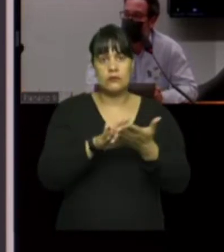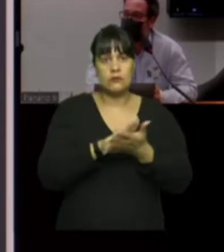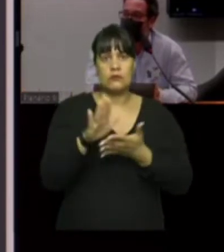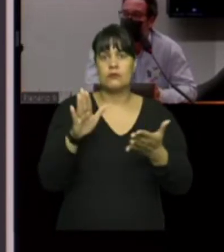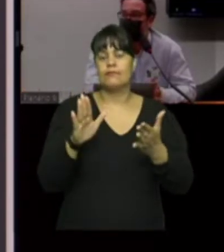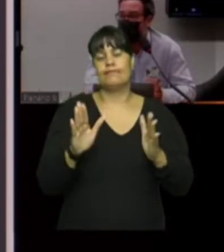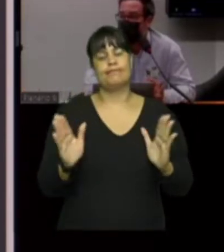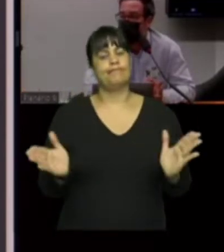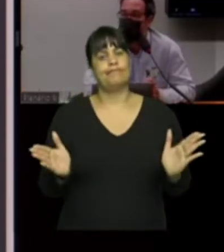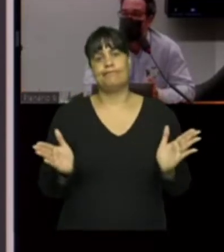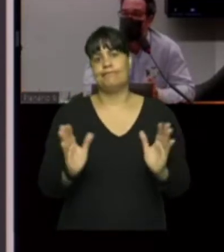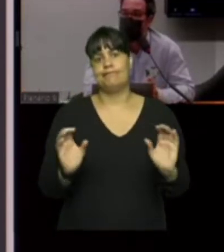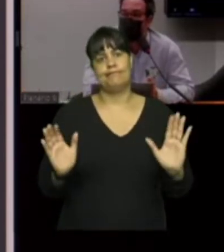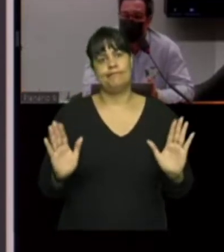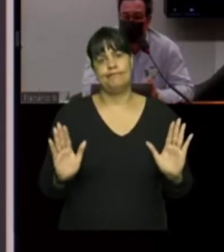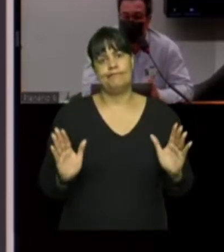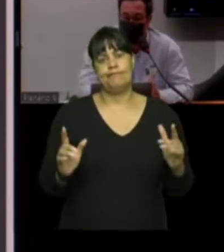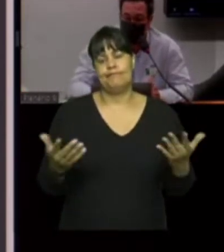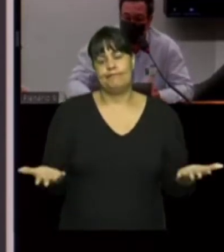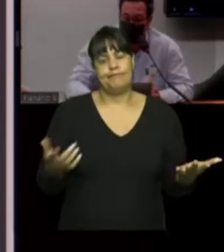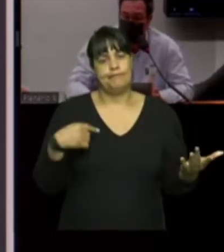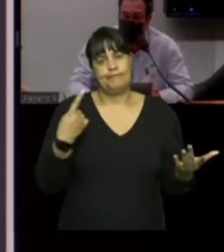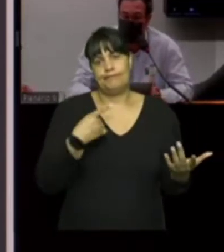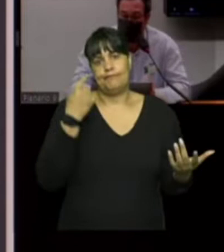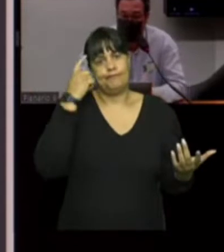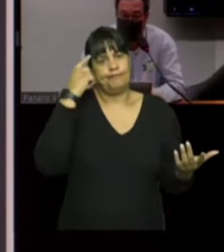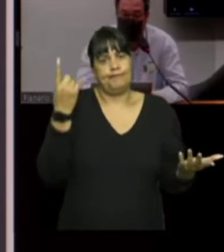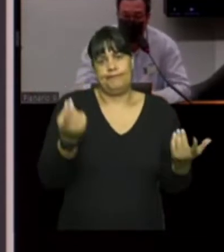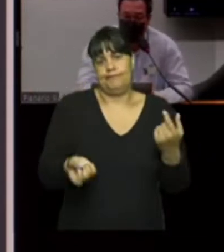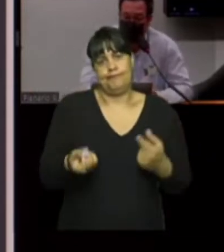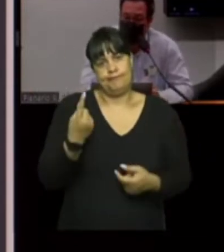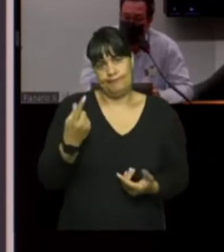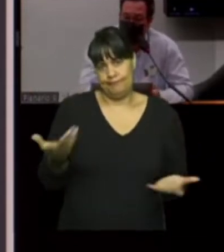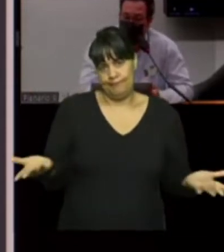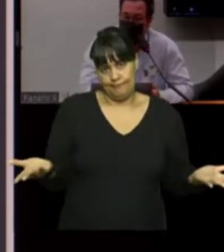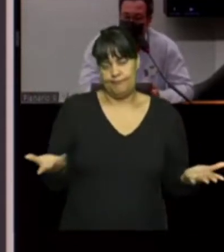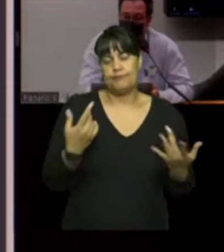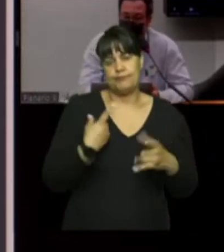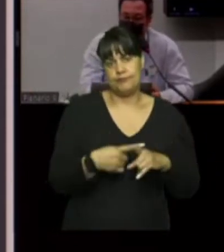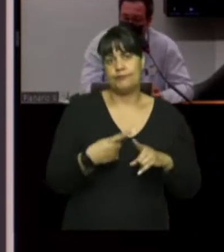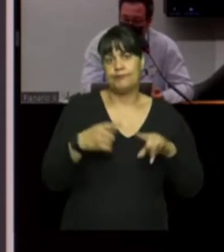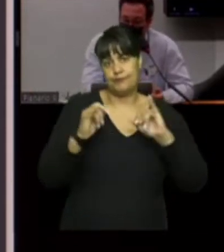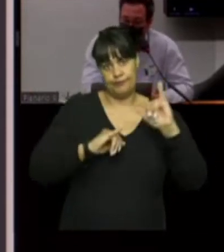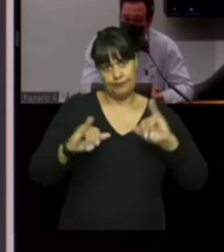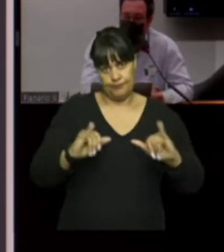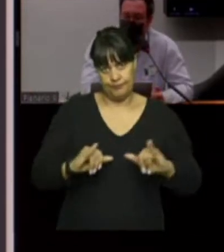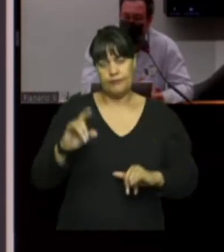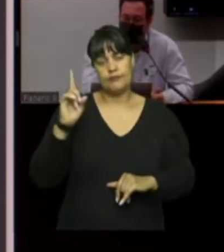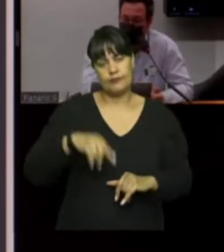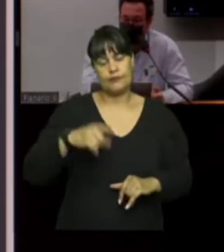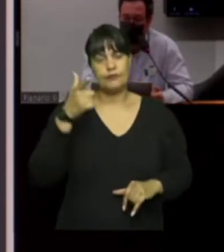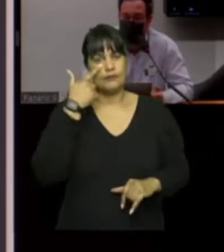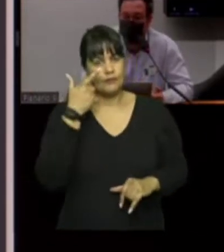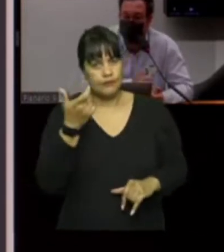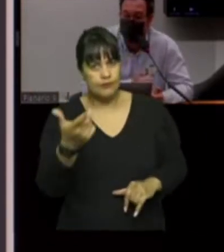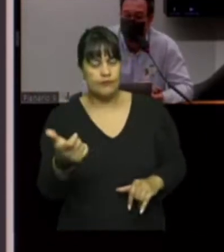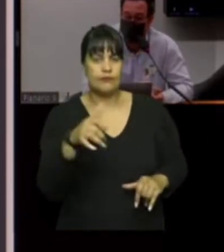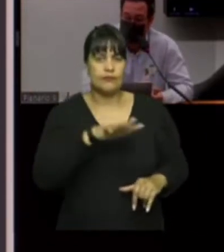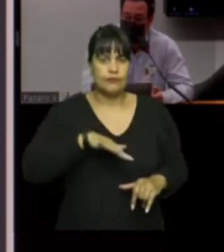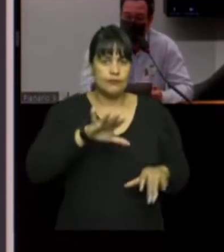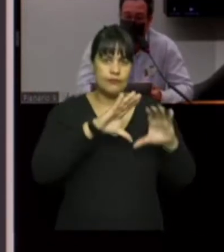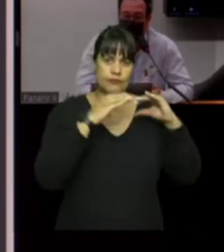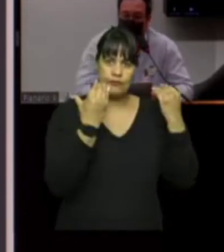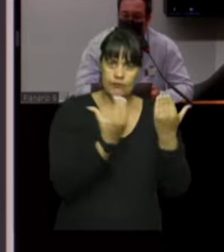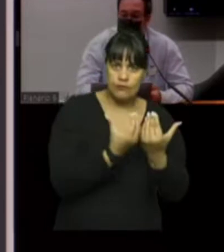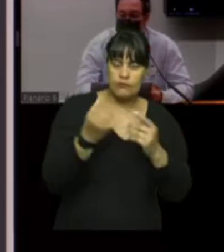gere, isso nos soa como muito estranho, porque a informação é de interesse comunitário, de interesse social, de interesse